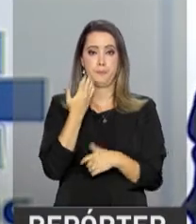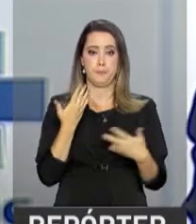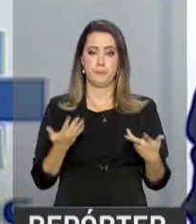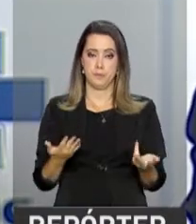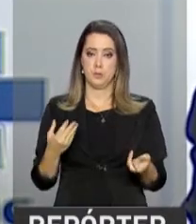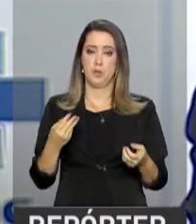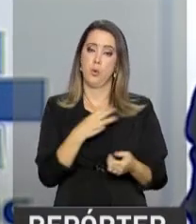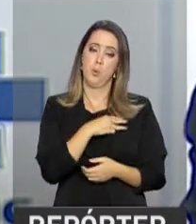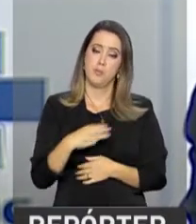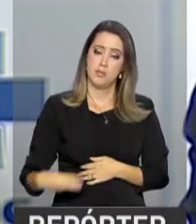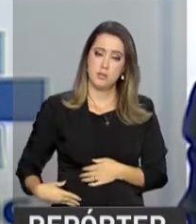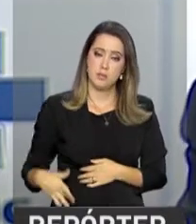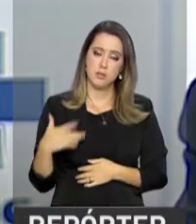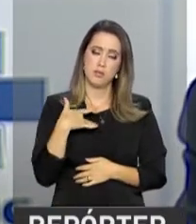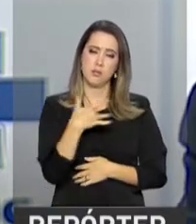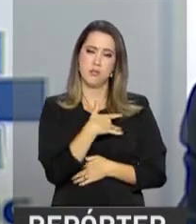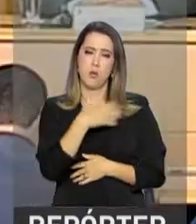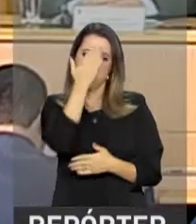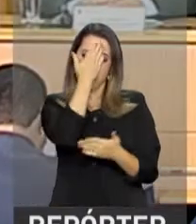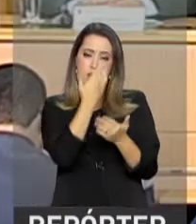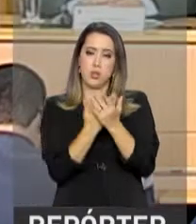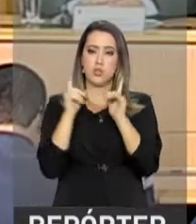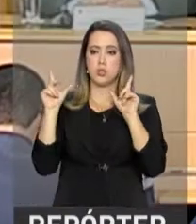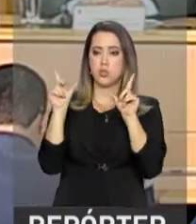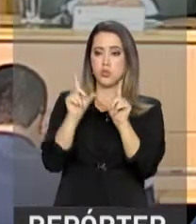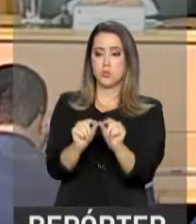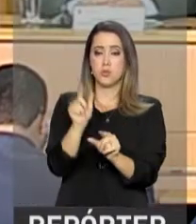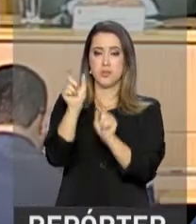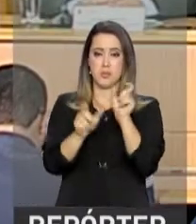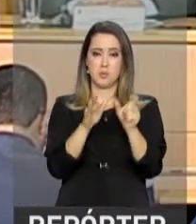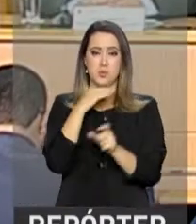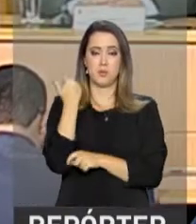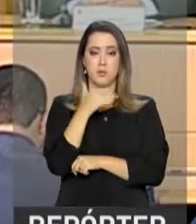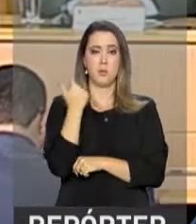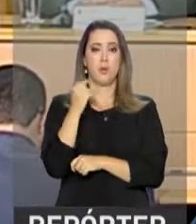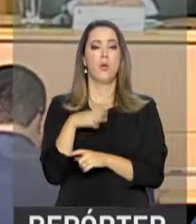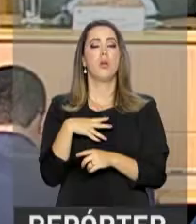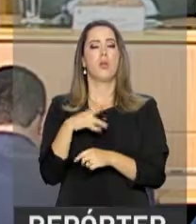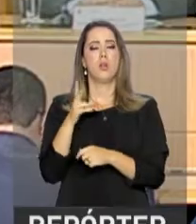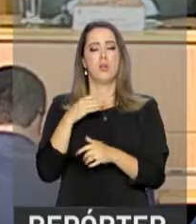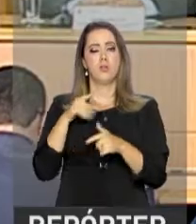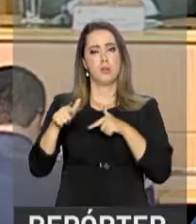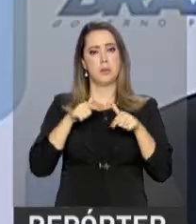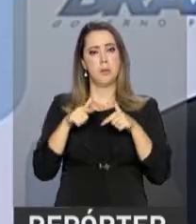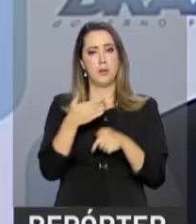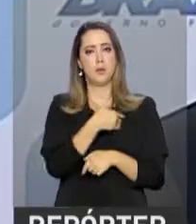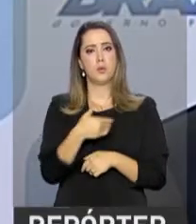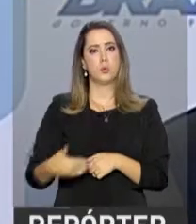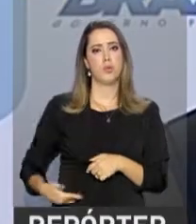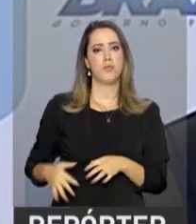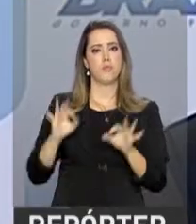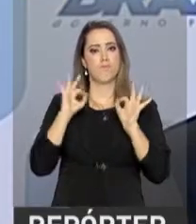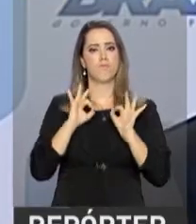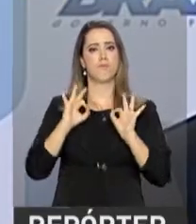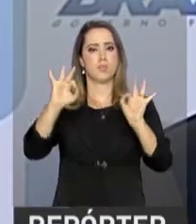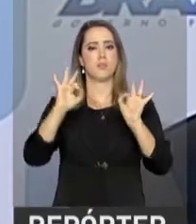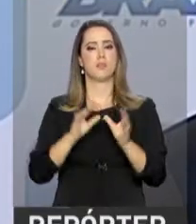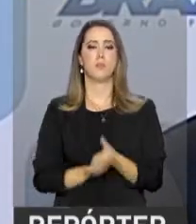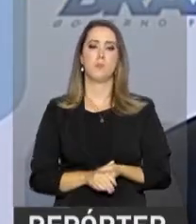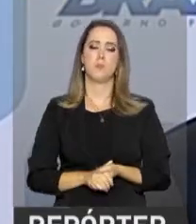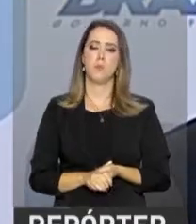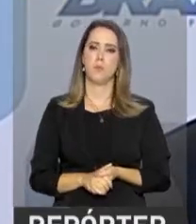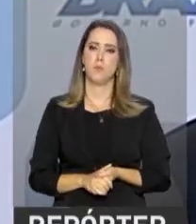saúde acredita que a redução no número de casos nossa que as ações preventivas do governo foram efetivas se você acompanhar o